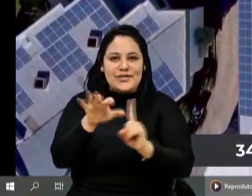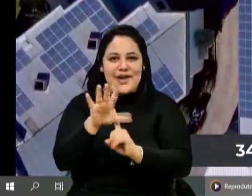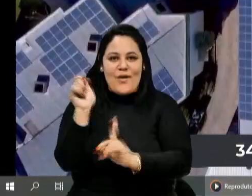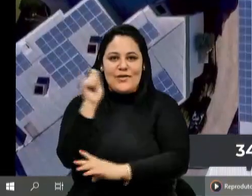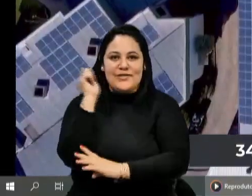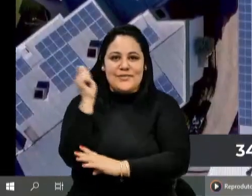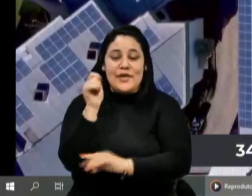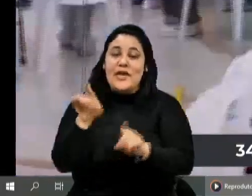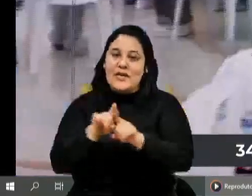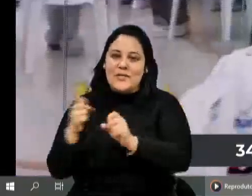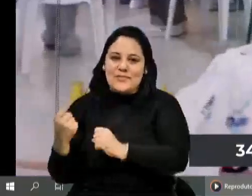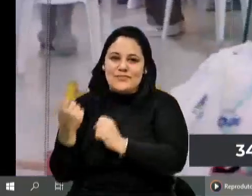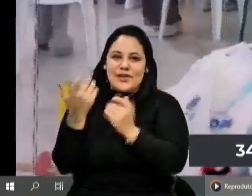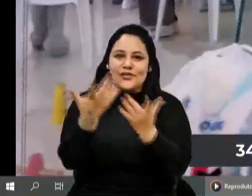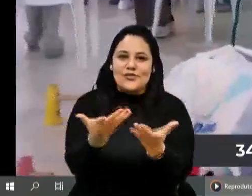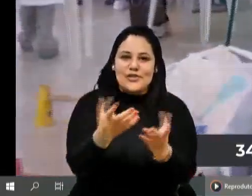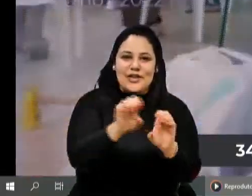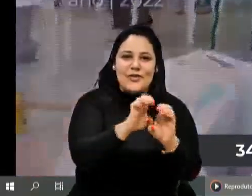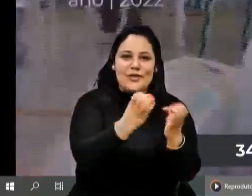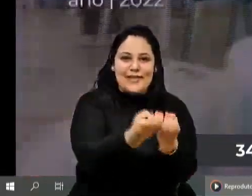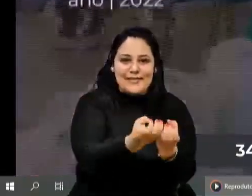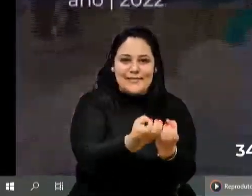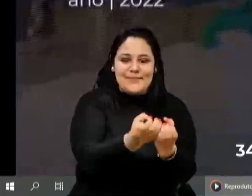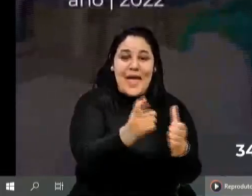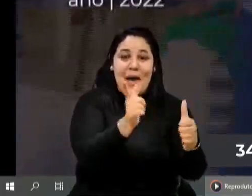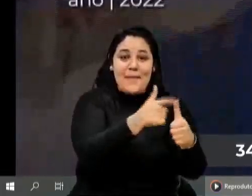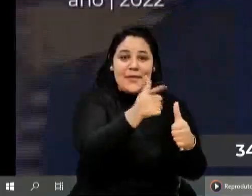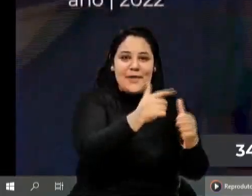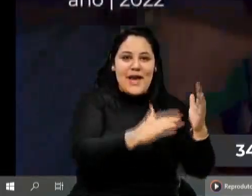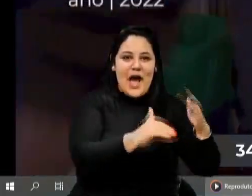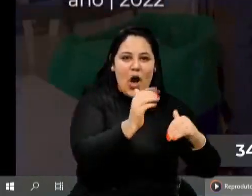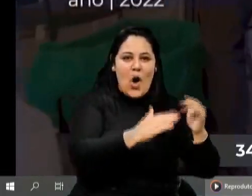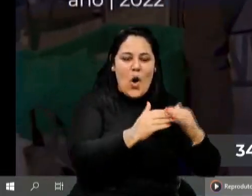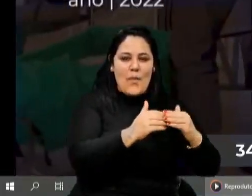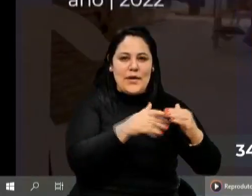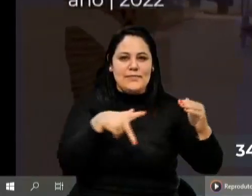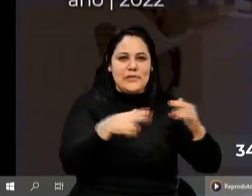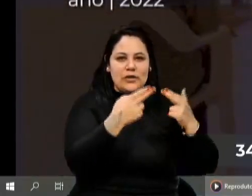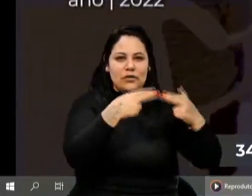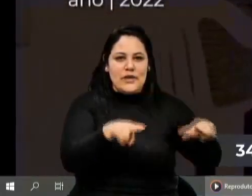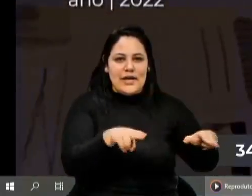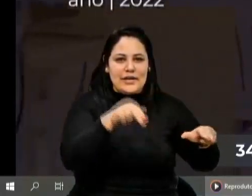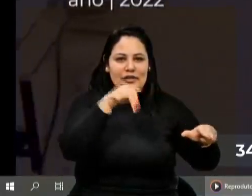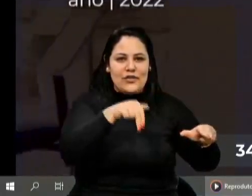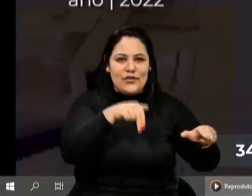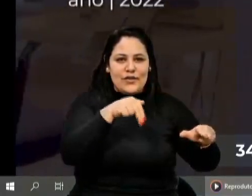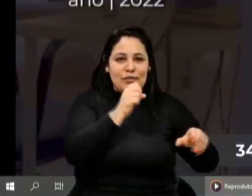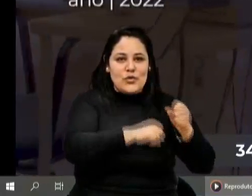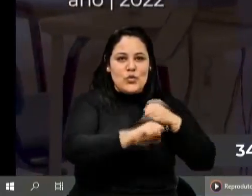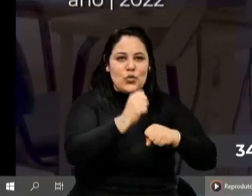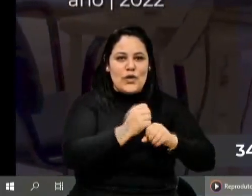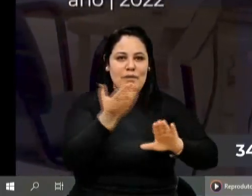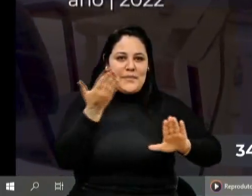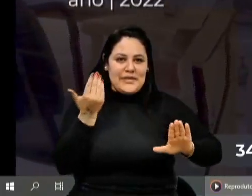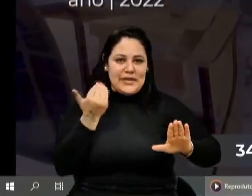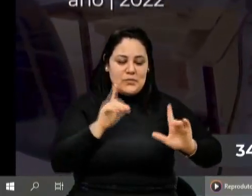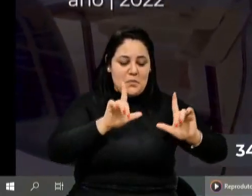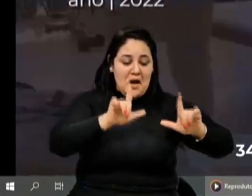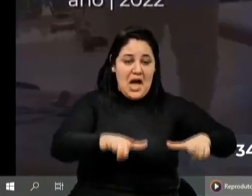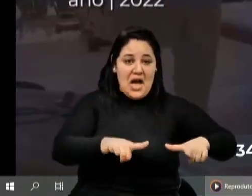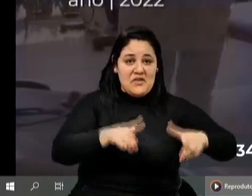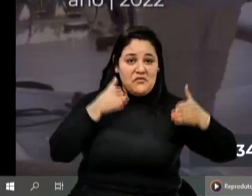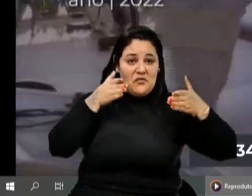da comunidade. A primeira obra foi inaugurada em novembro do ano passado. Uma área exclusiva para a saúde, com